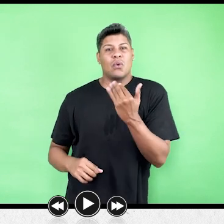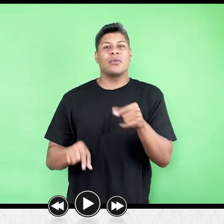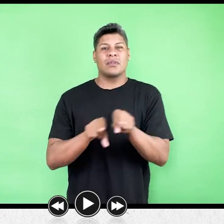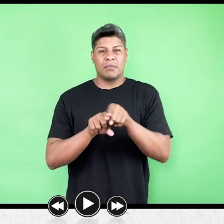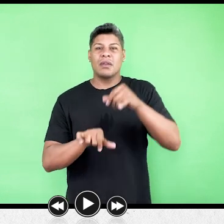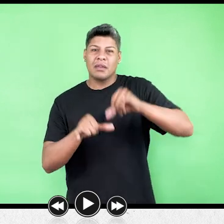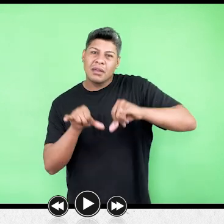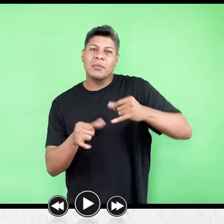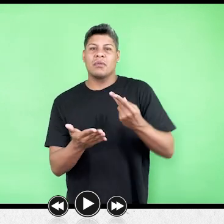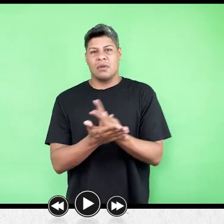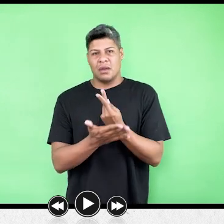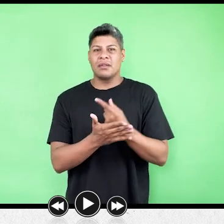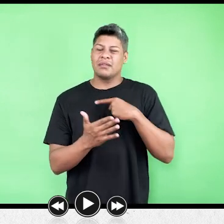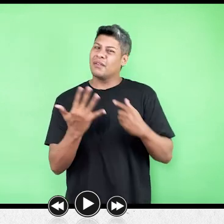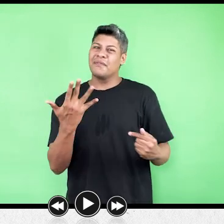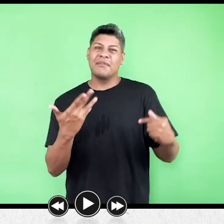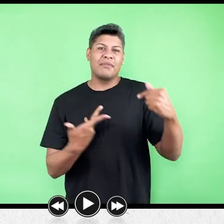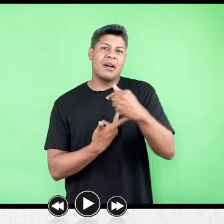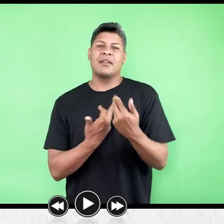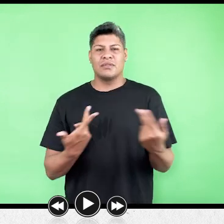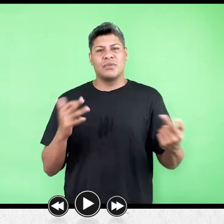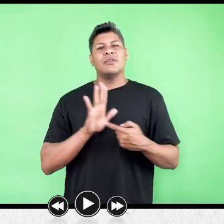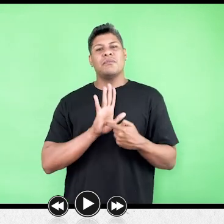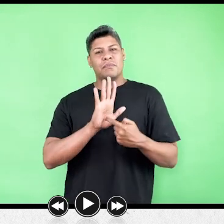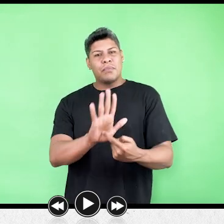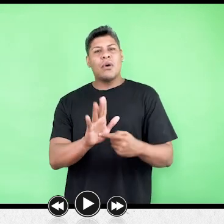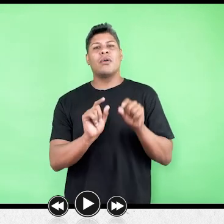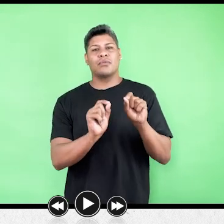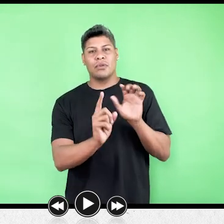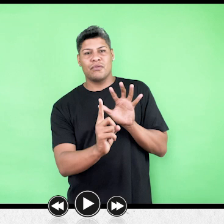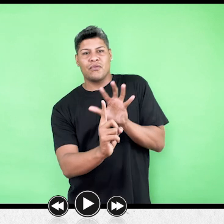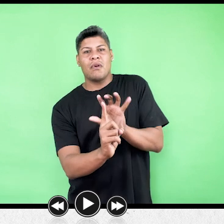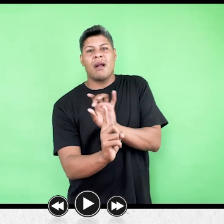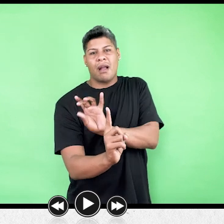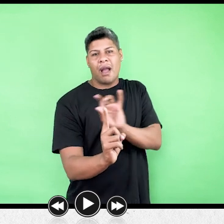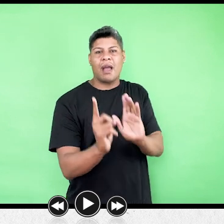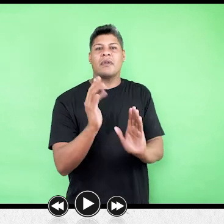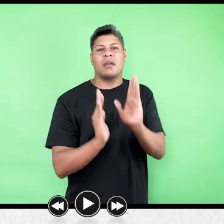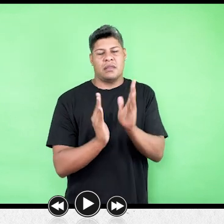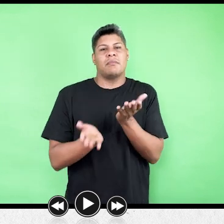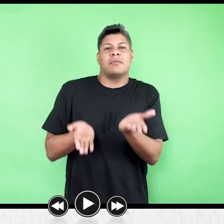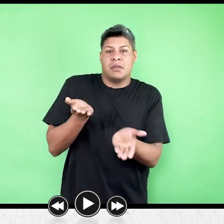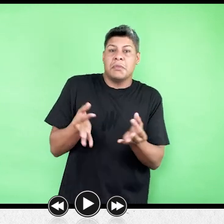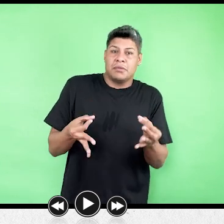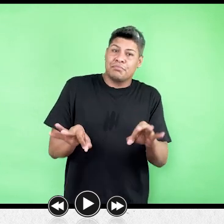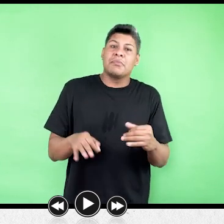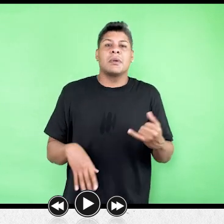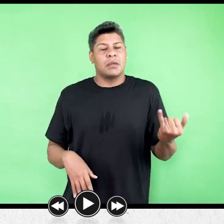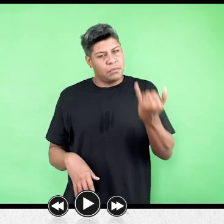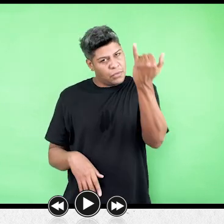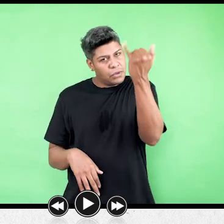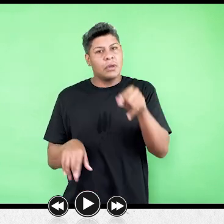orgânica, e a gente tem vários fatores na literatura que mostram que podem influenciar cada uma dessas etapas de tratamento, né? Então é importante